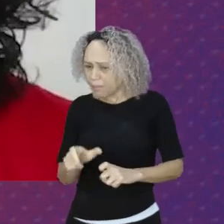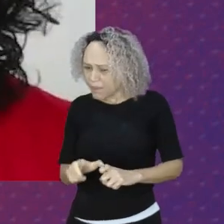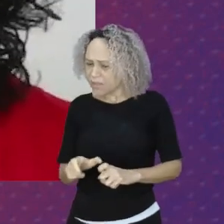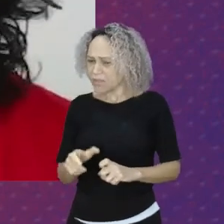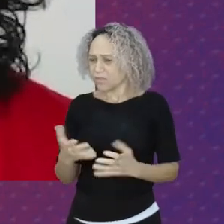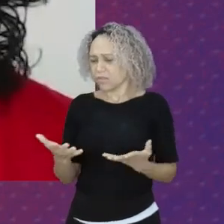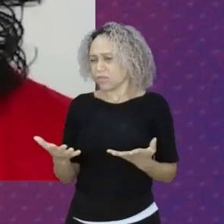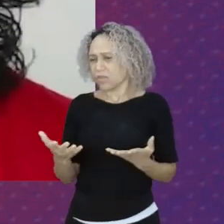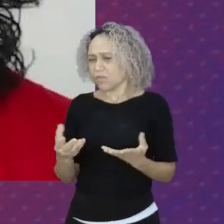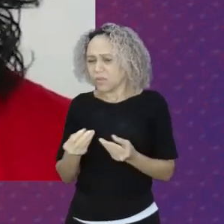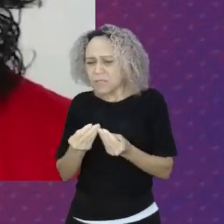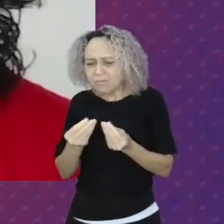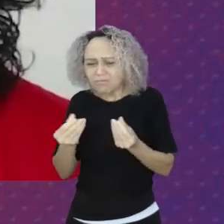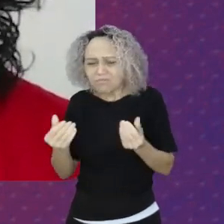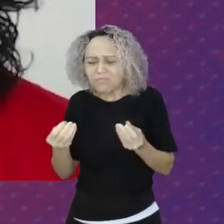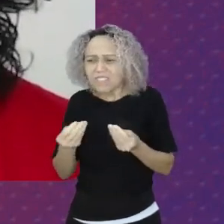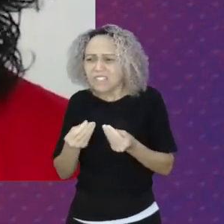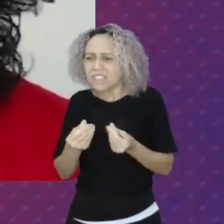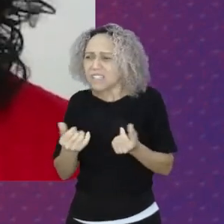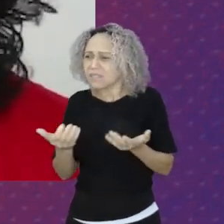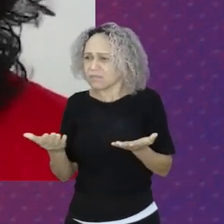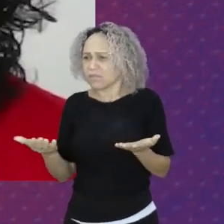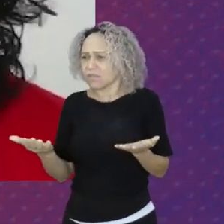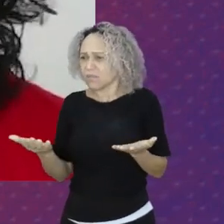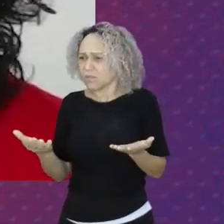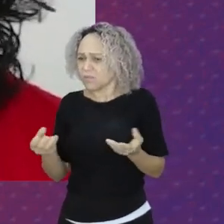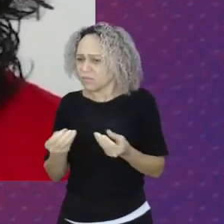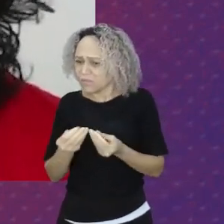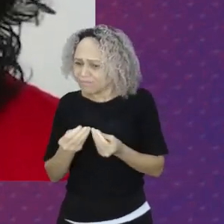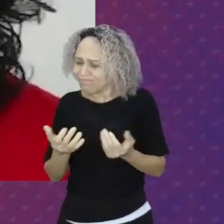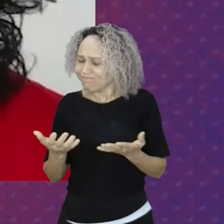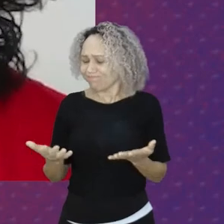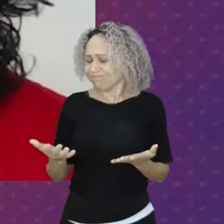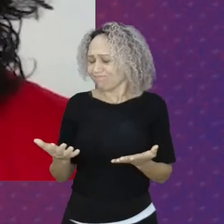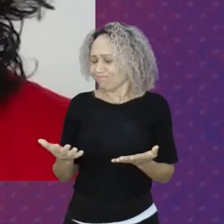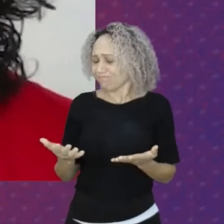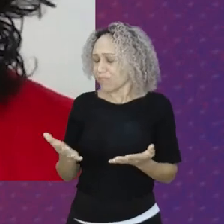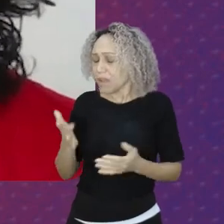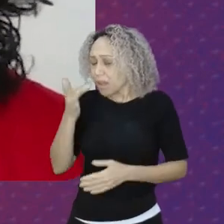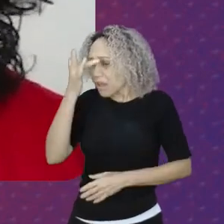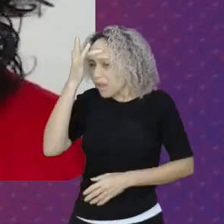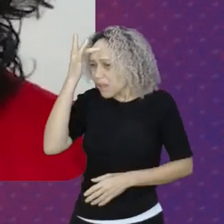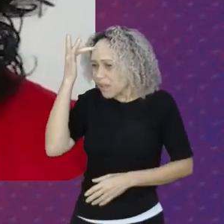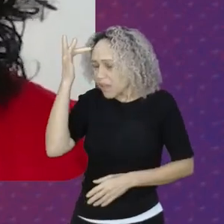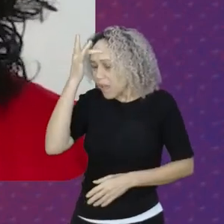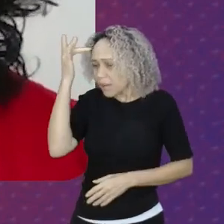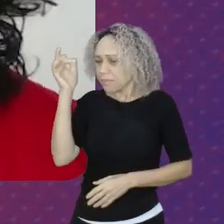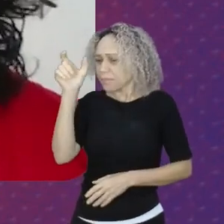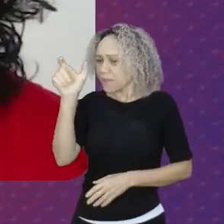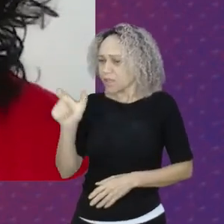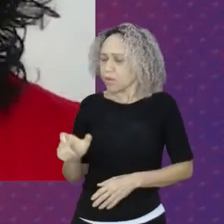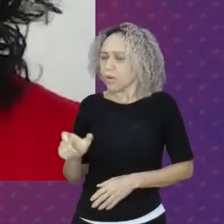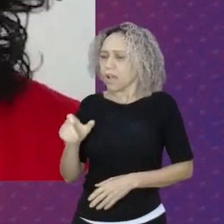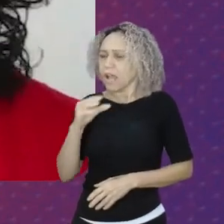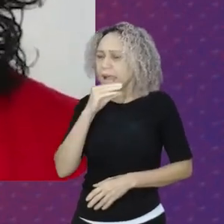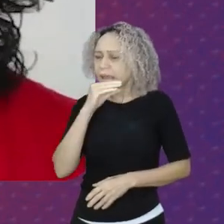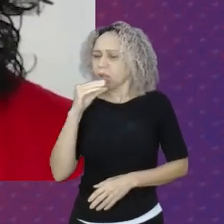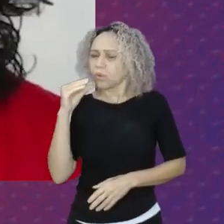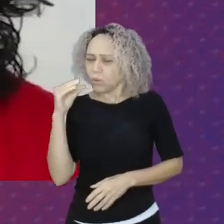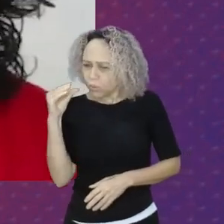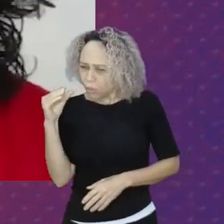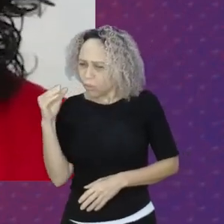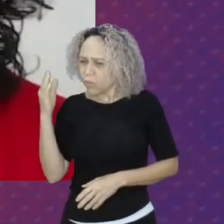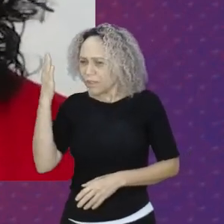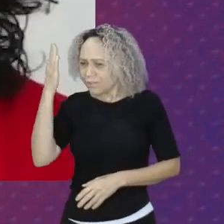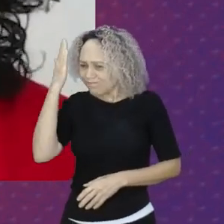conseguia ser comprovada, porque a gente sabe que a pessoa adulta sabe argumentar,